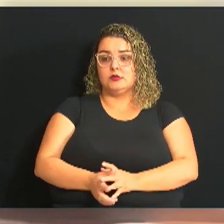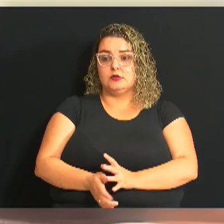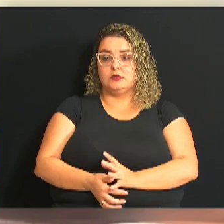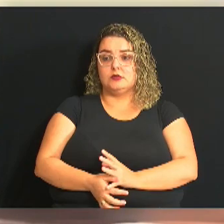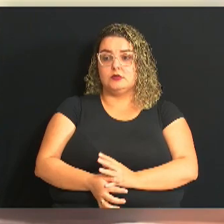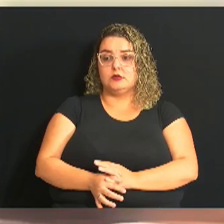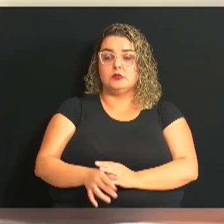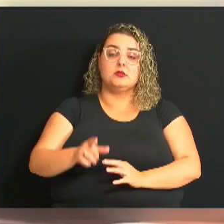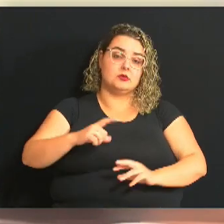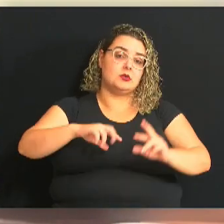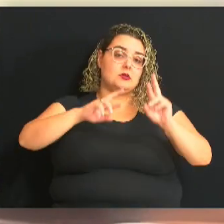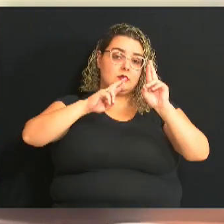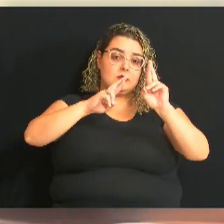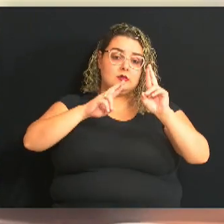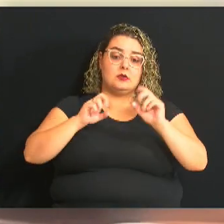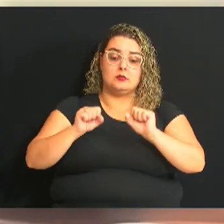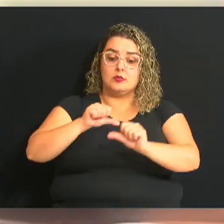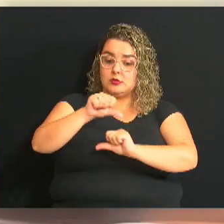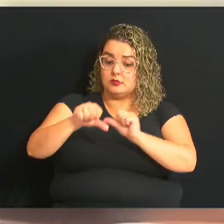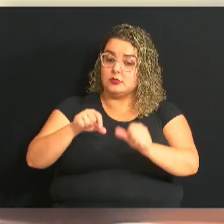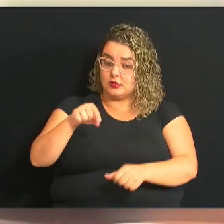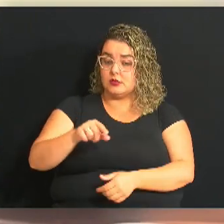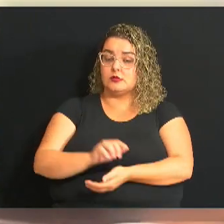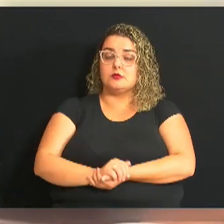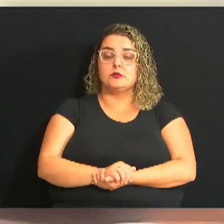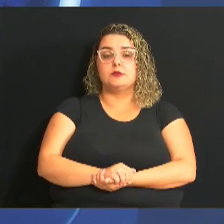expectativa que a gente possa mudar isso.